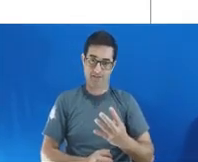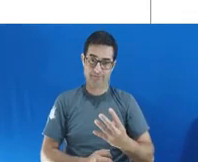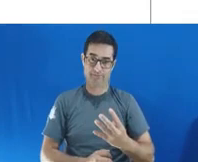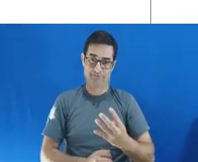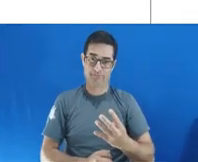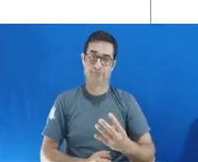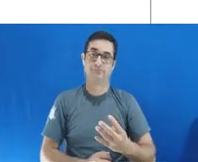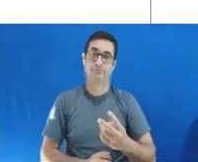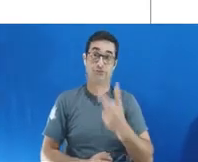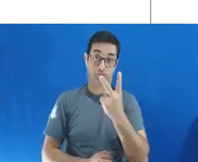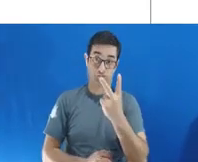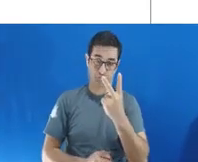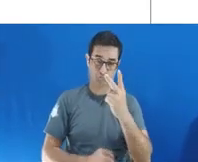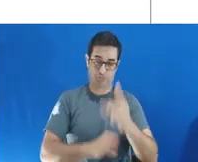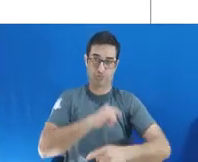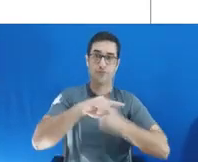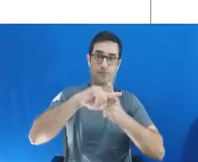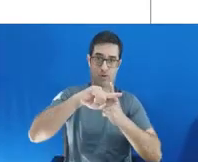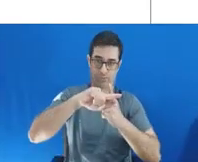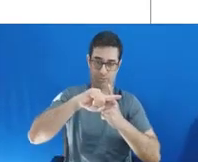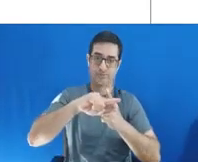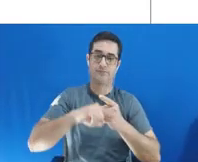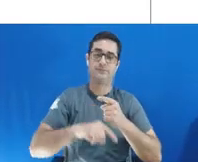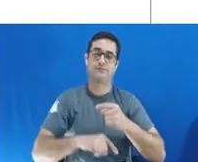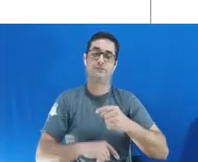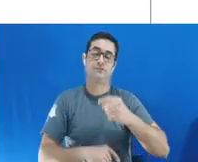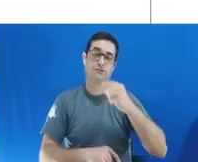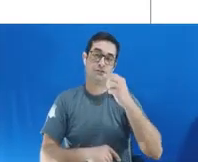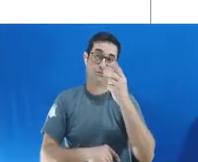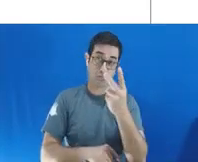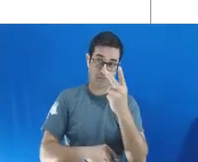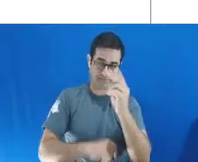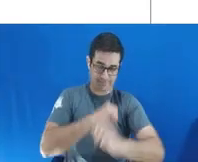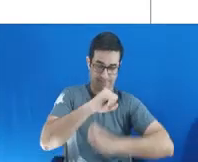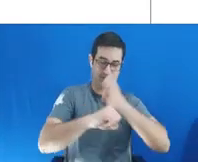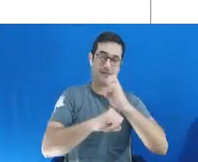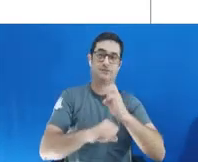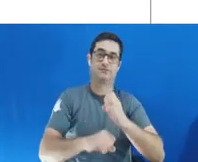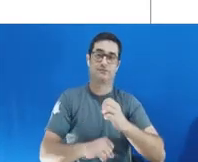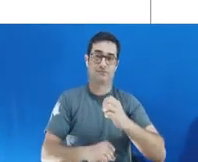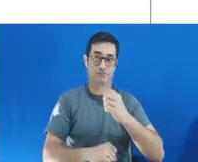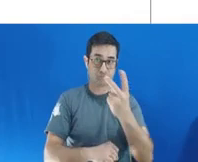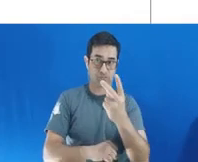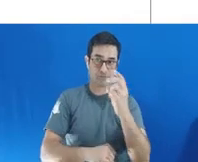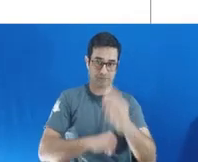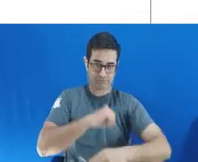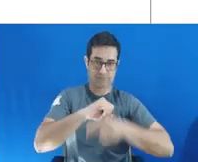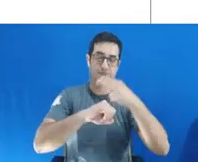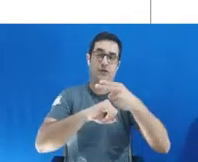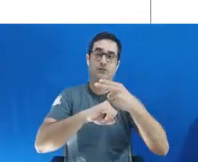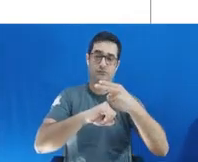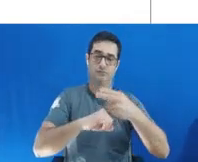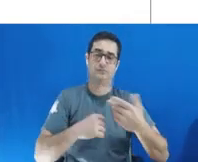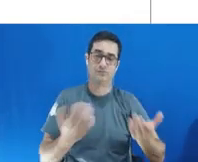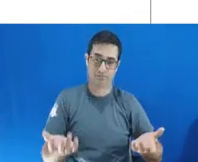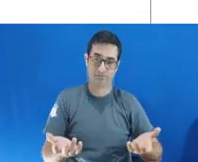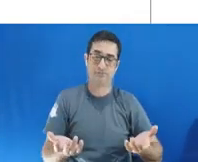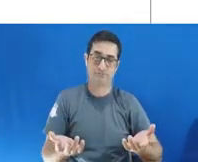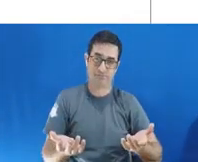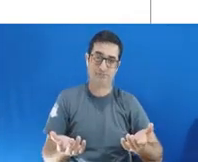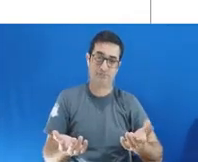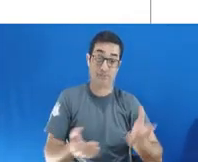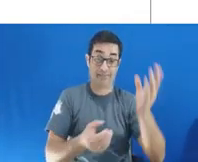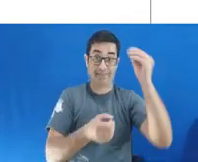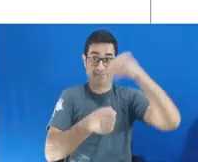subpartículas. Então tem 2 prótons, 2 elétrons e 2 nêutrons. Então lá no núcleo eu vou ter os 2 prótons e os